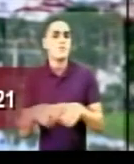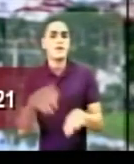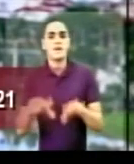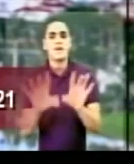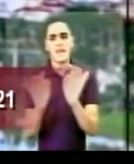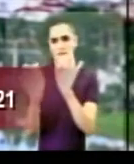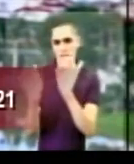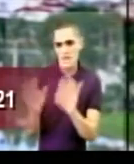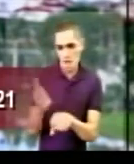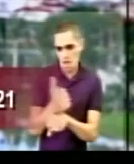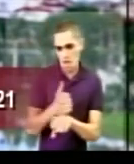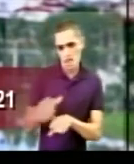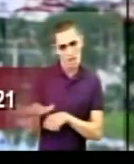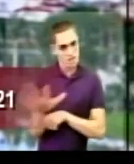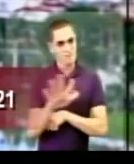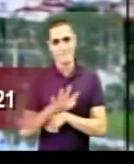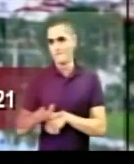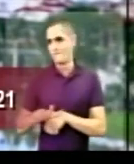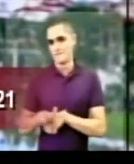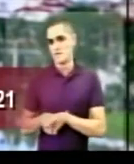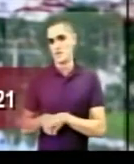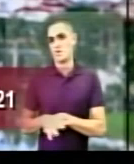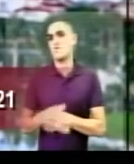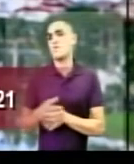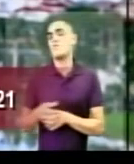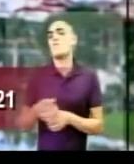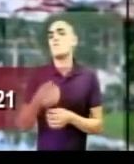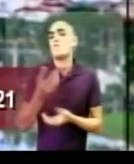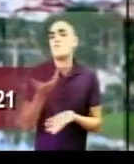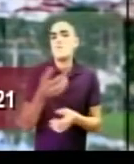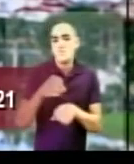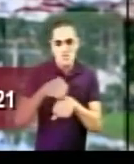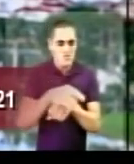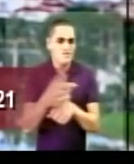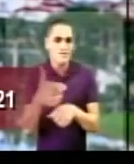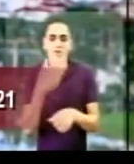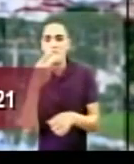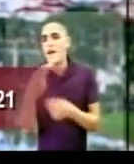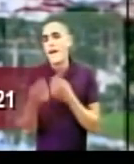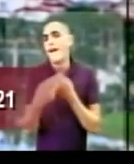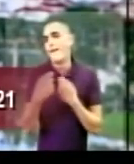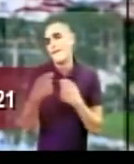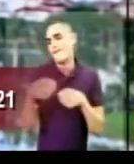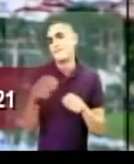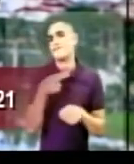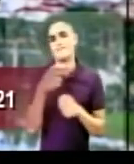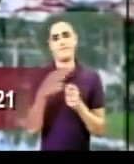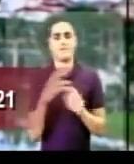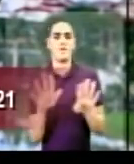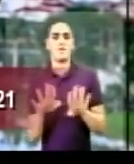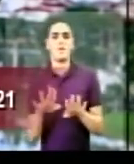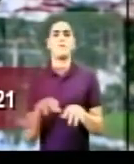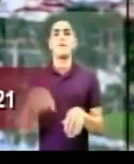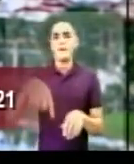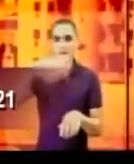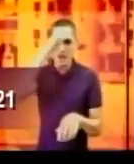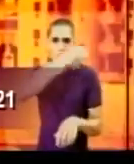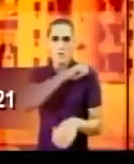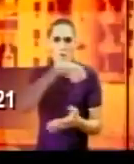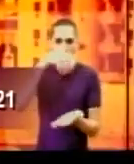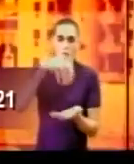recomendam a vacinação de imunizantes diferentes e aqui a vacina do Butantan foi a que começou a ser